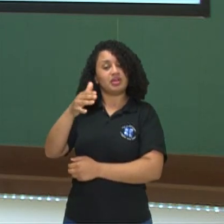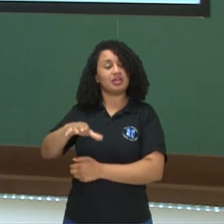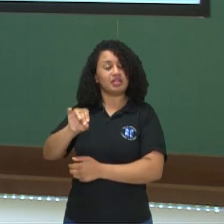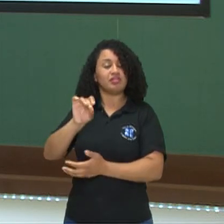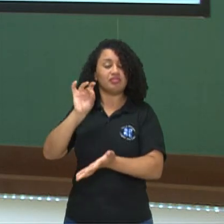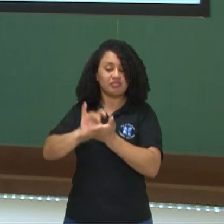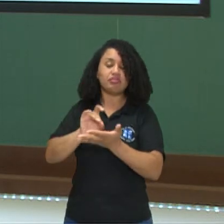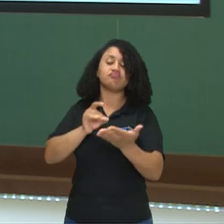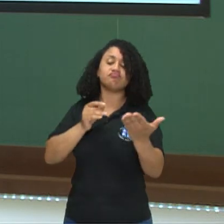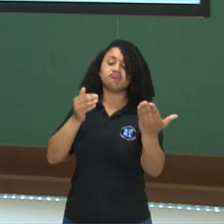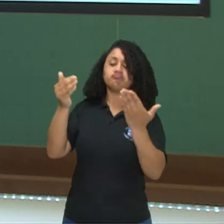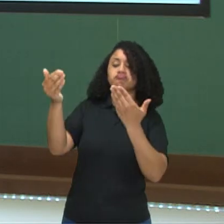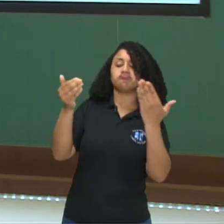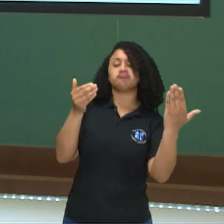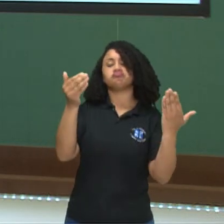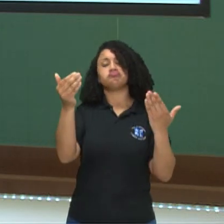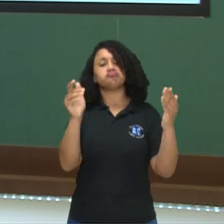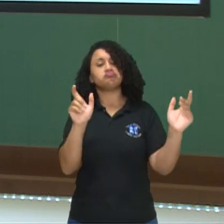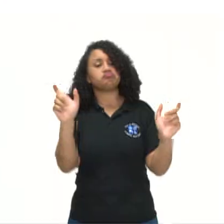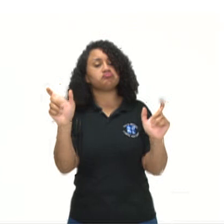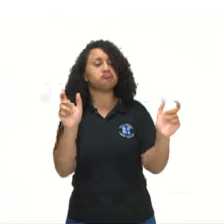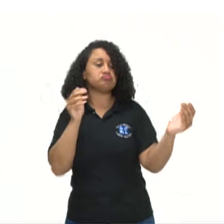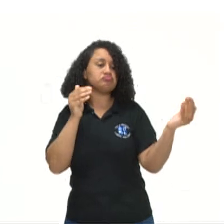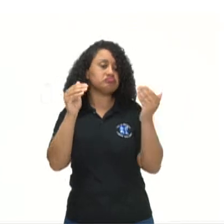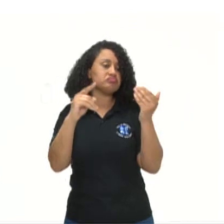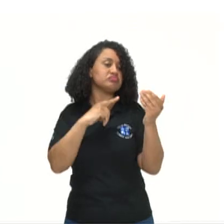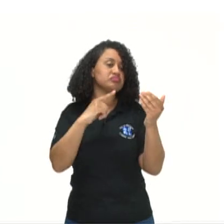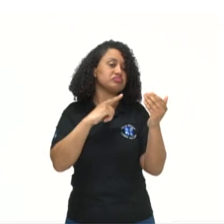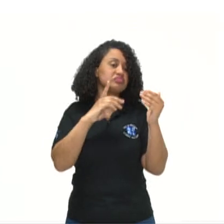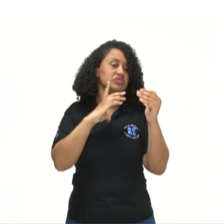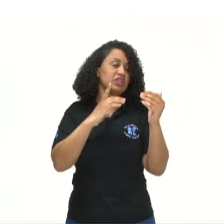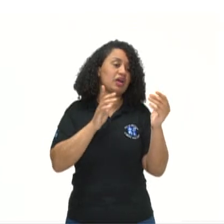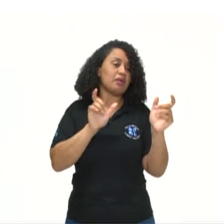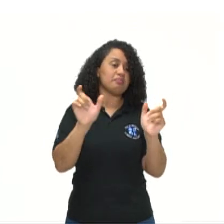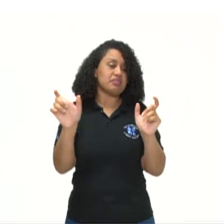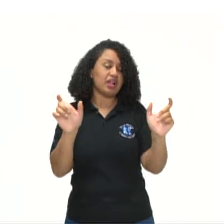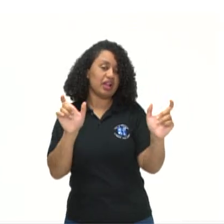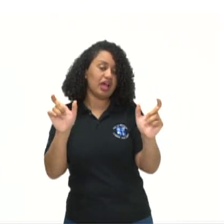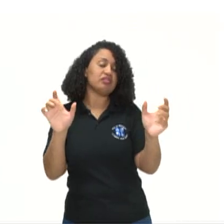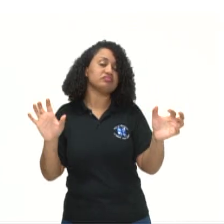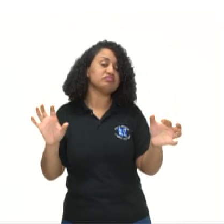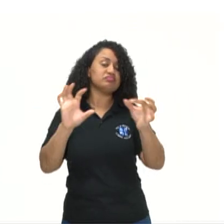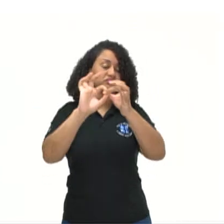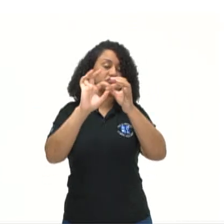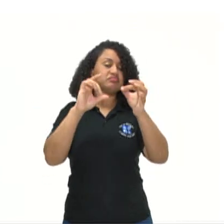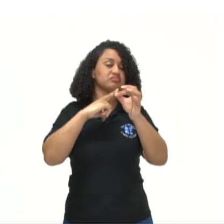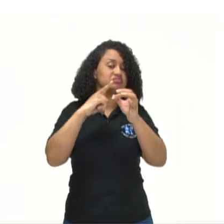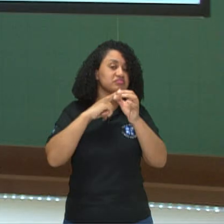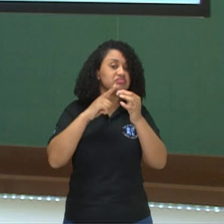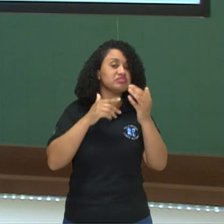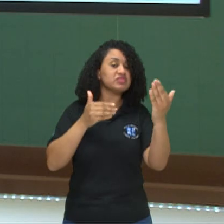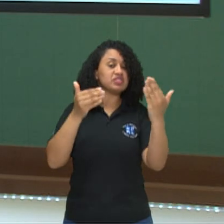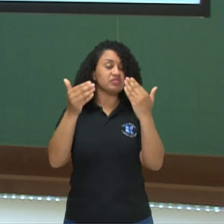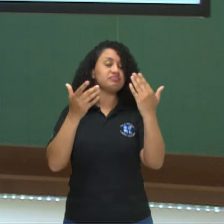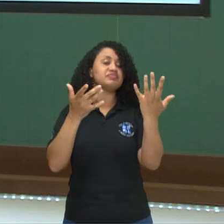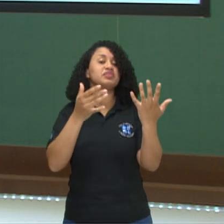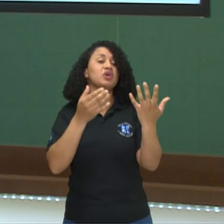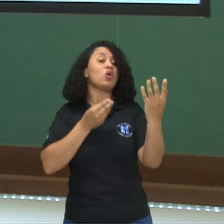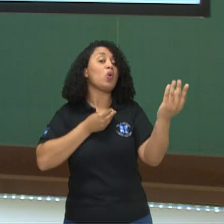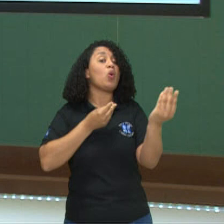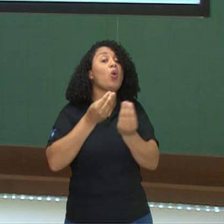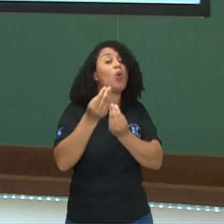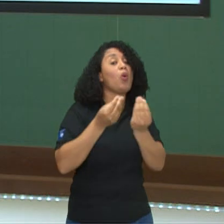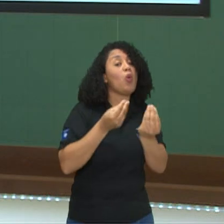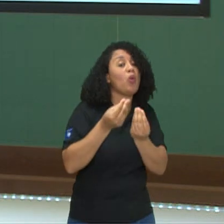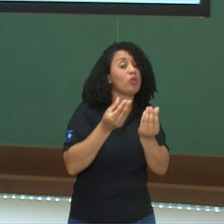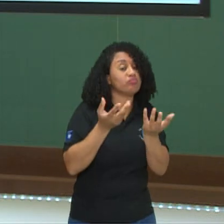realmente faz a comparação com termos comparativos, aproximação de dois termos ligados por um conectivo. Como, por exemplo,